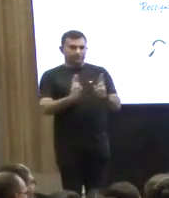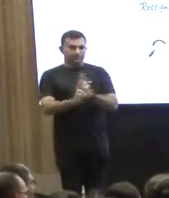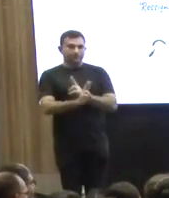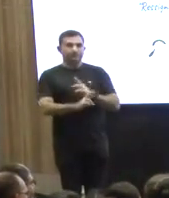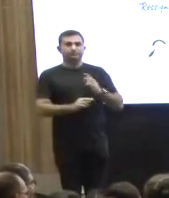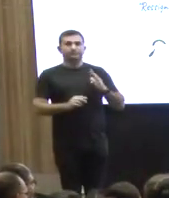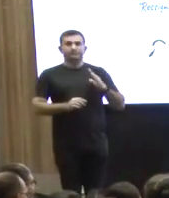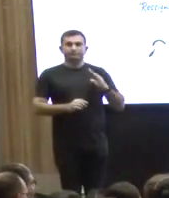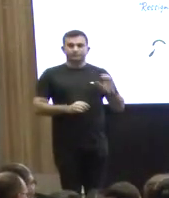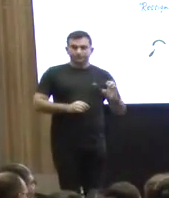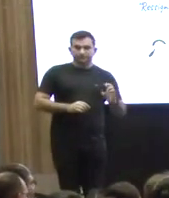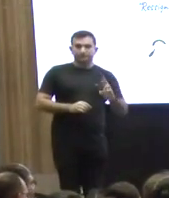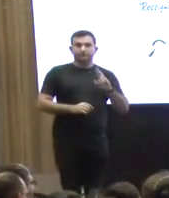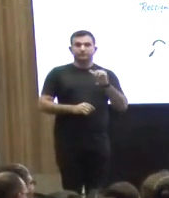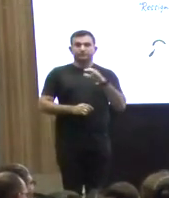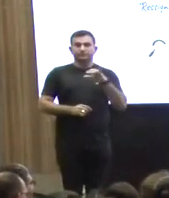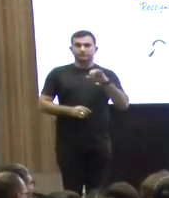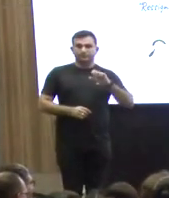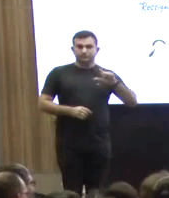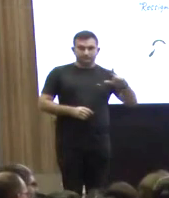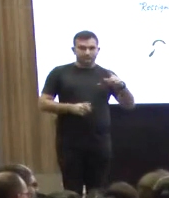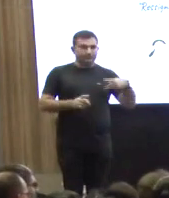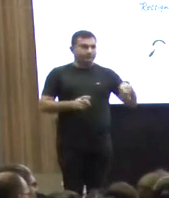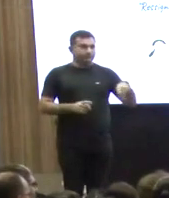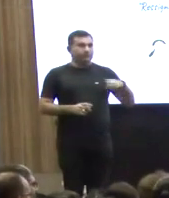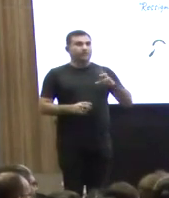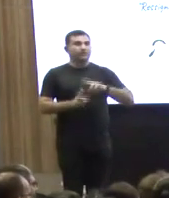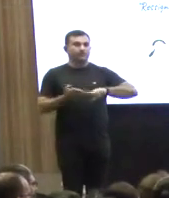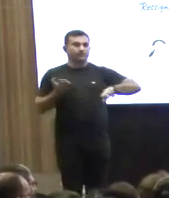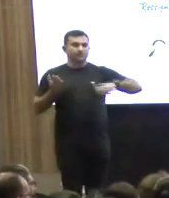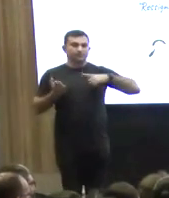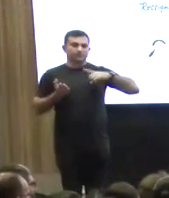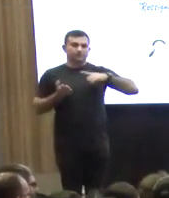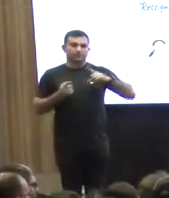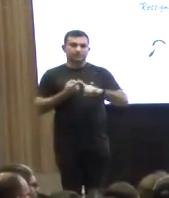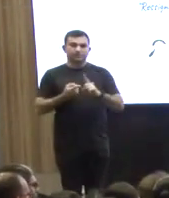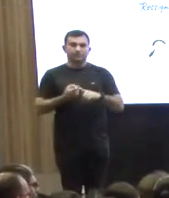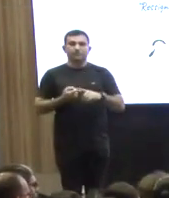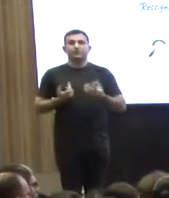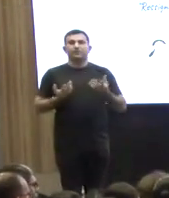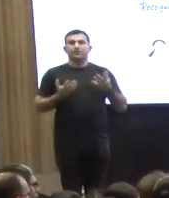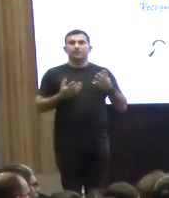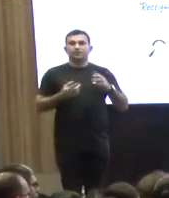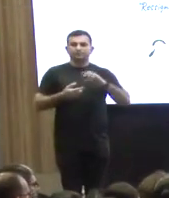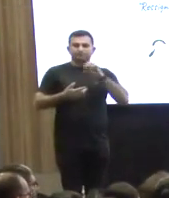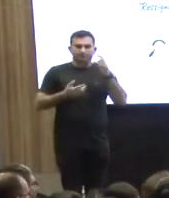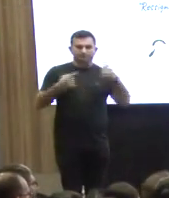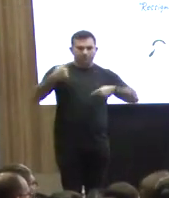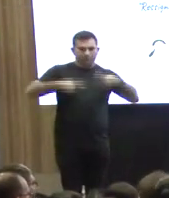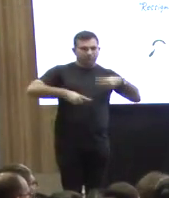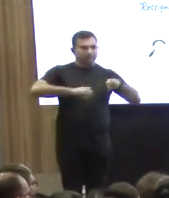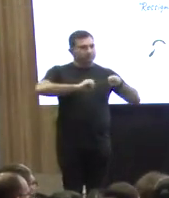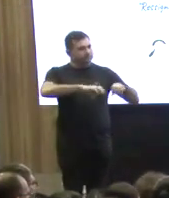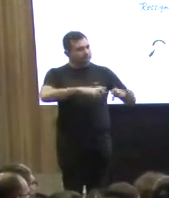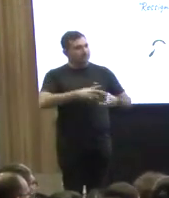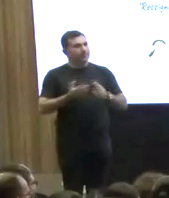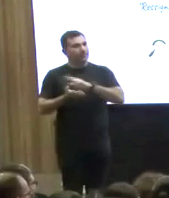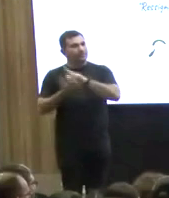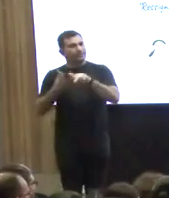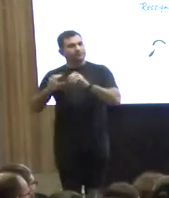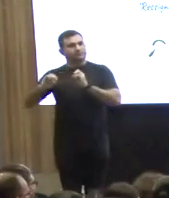educação, formação de professores e diversidade étnico-racial, políticas educacionais, desigualdades sociais e raciais,